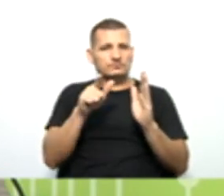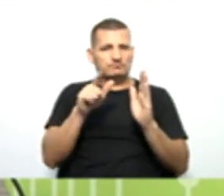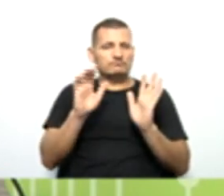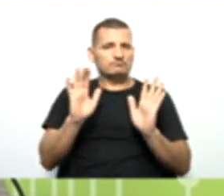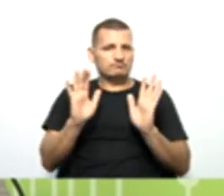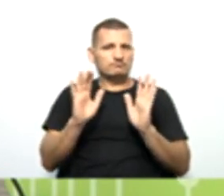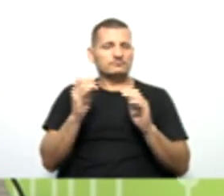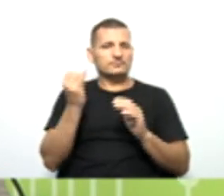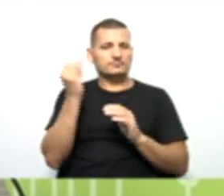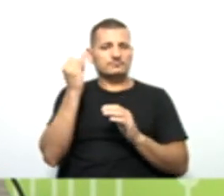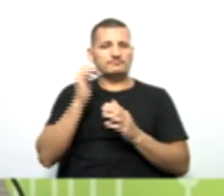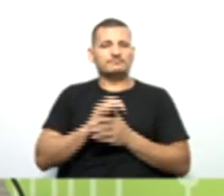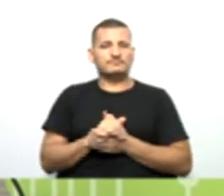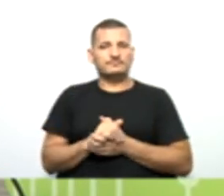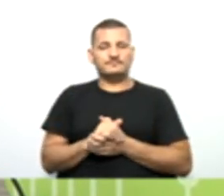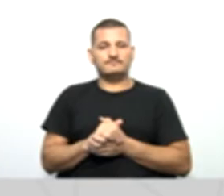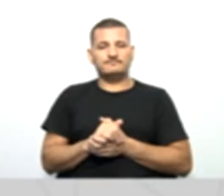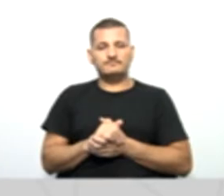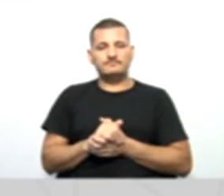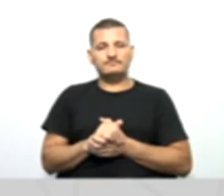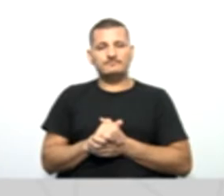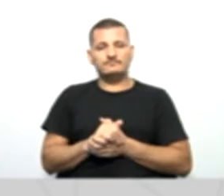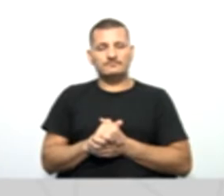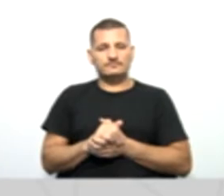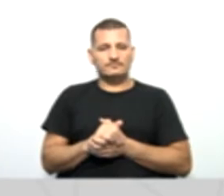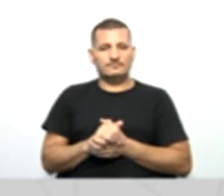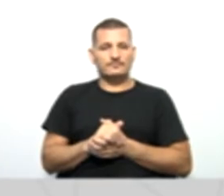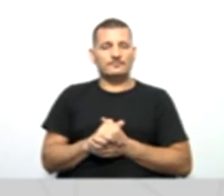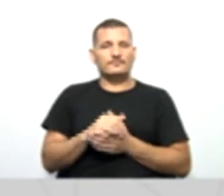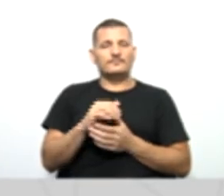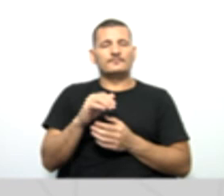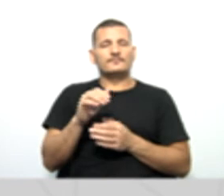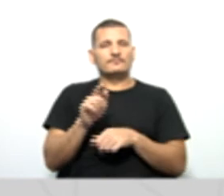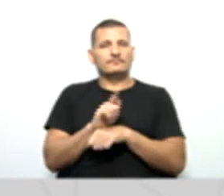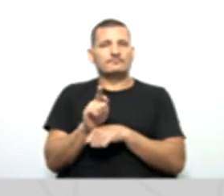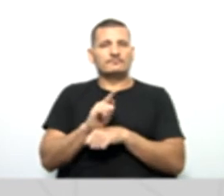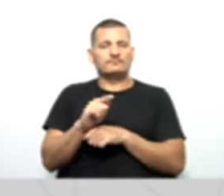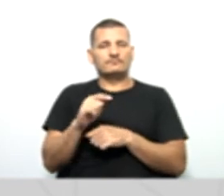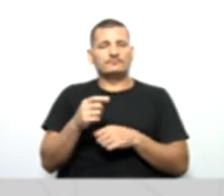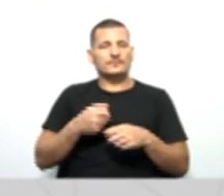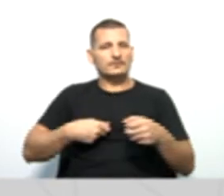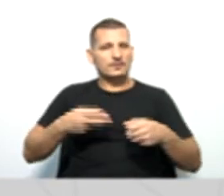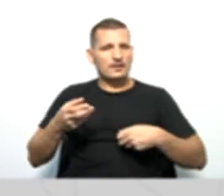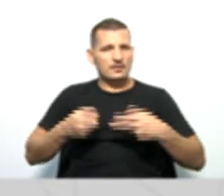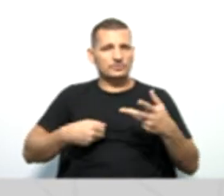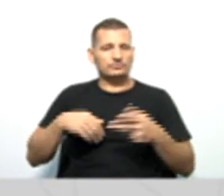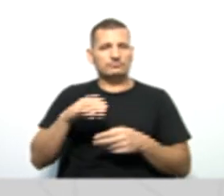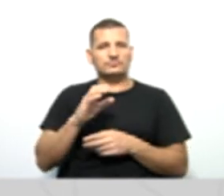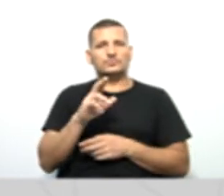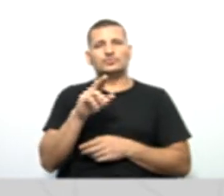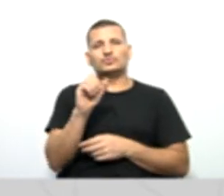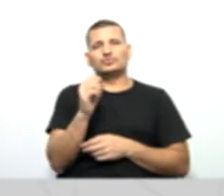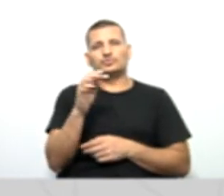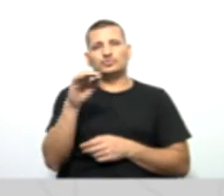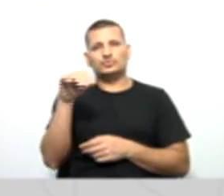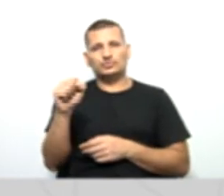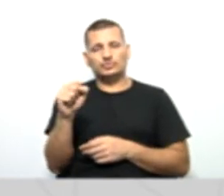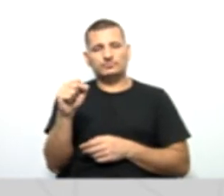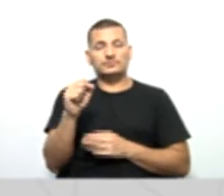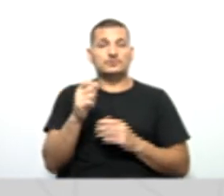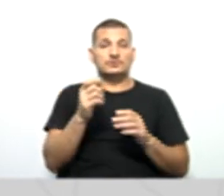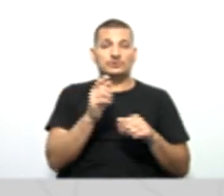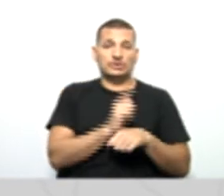Tá? Muito importante isso aí. Trocando a fita aqui, gente, a gente vai falar sobre gestão de custos, né? A gente falou aí sobre a gestão do